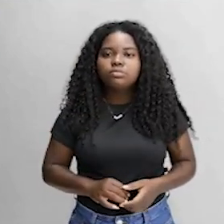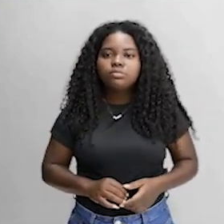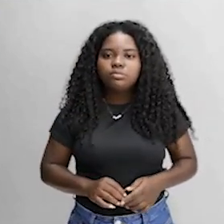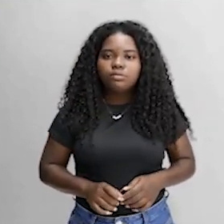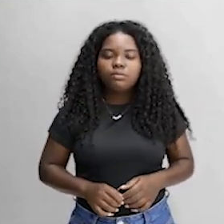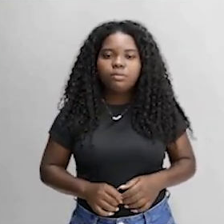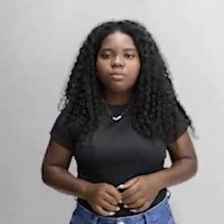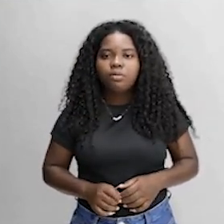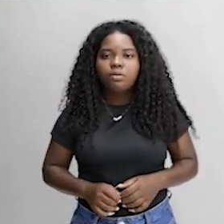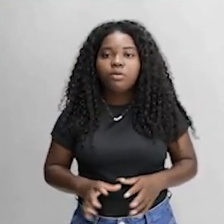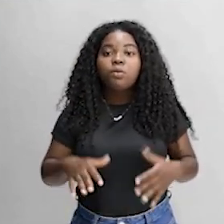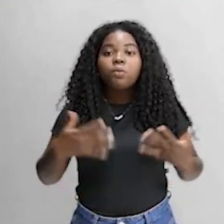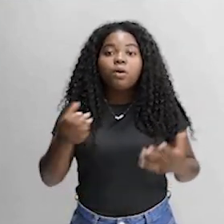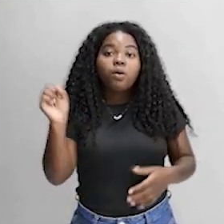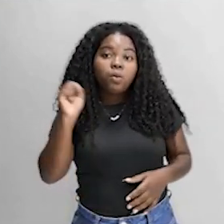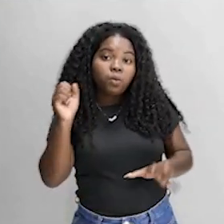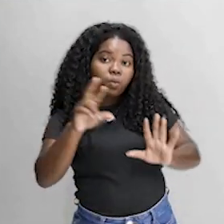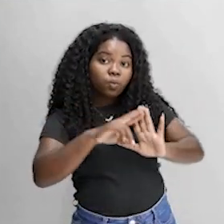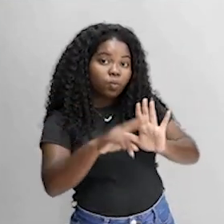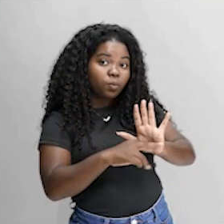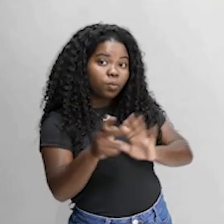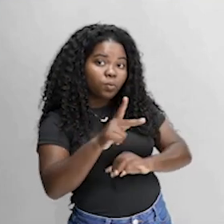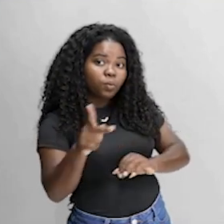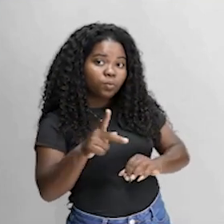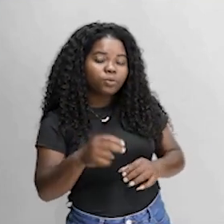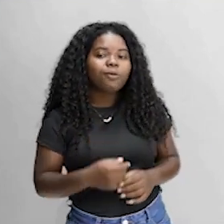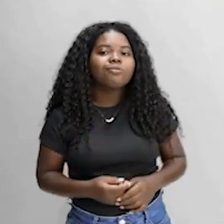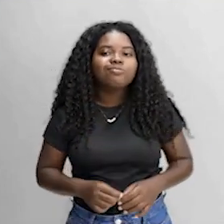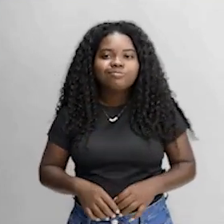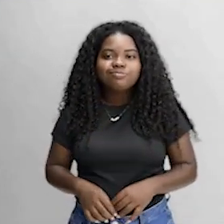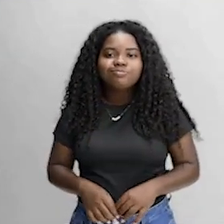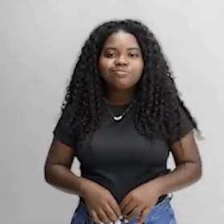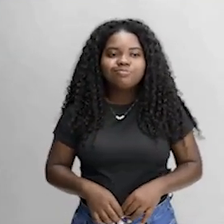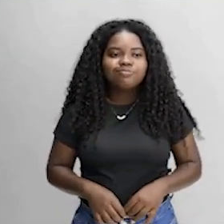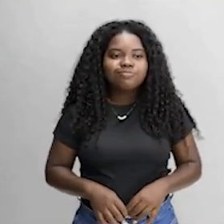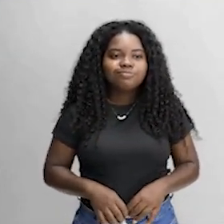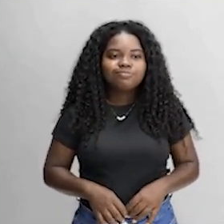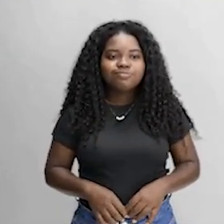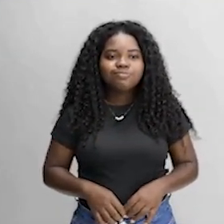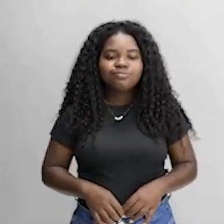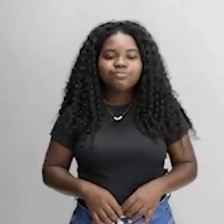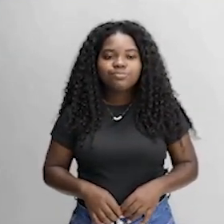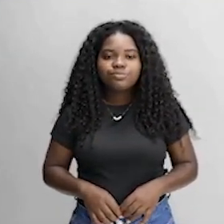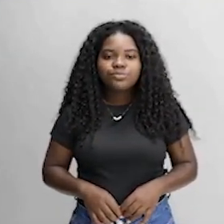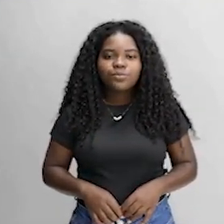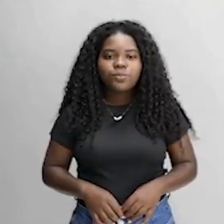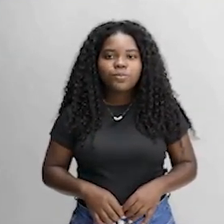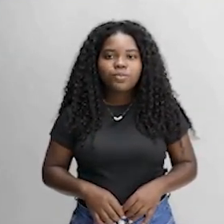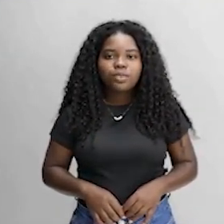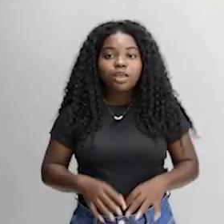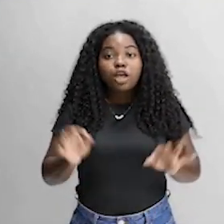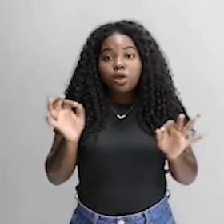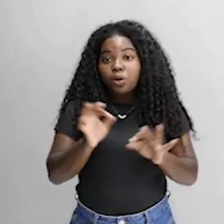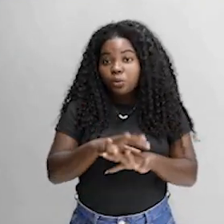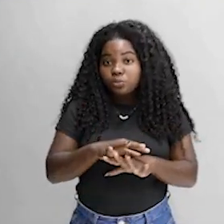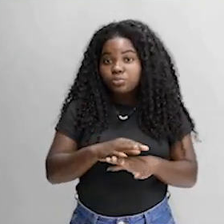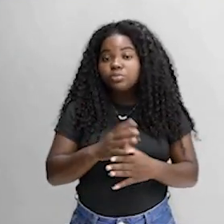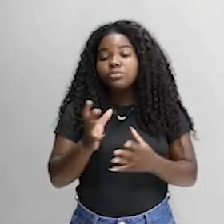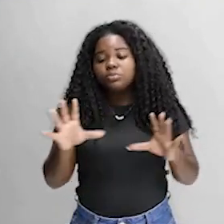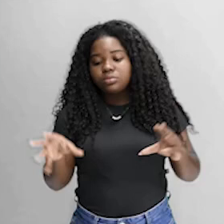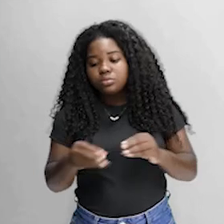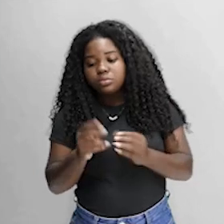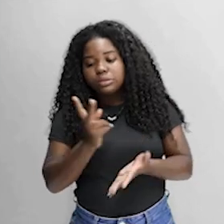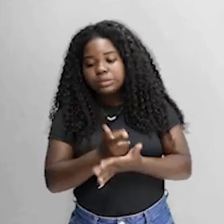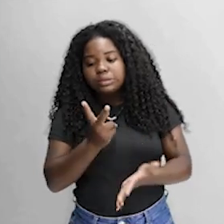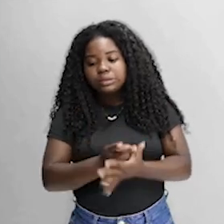perfeito? Qual é a oitava regra? Oitava regra. A conclusão sempre obedece à ordem